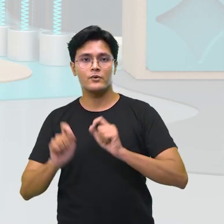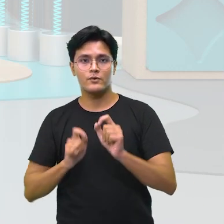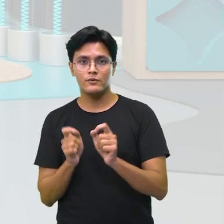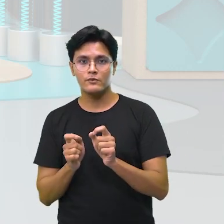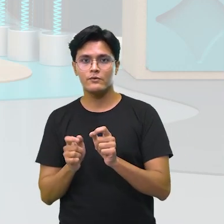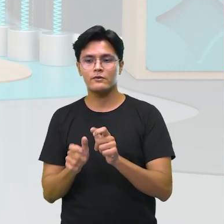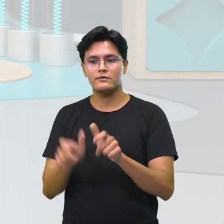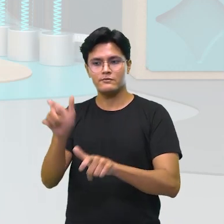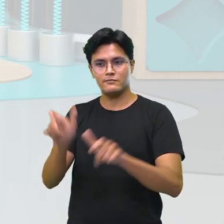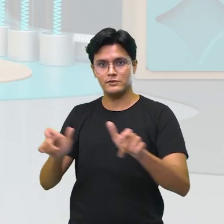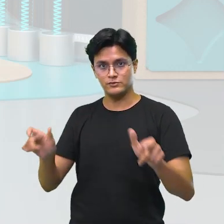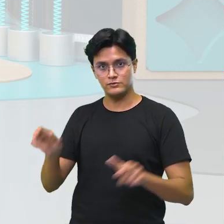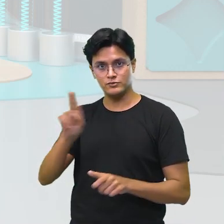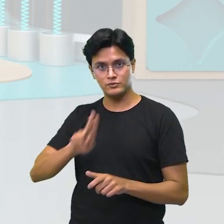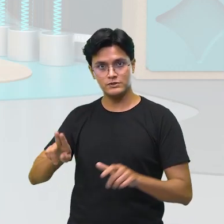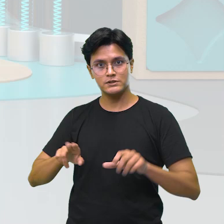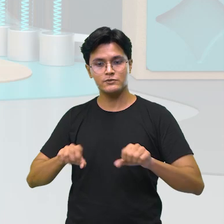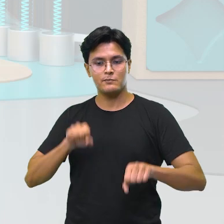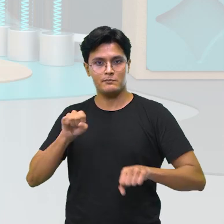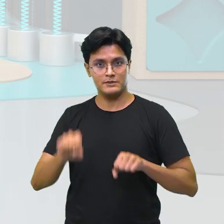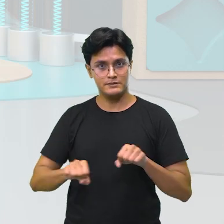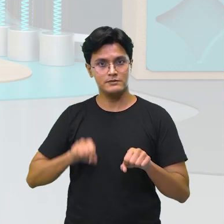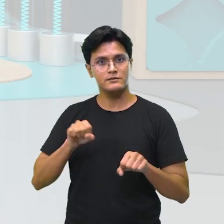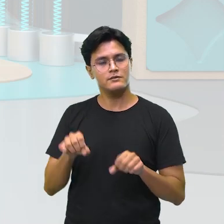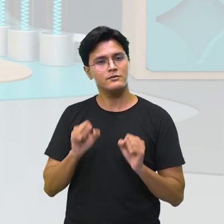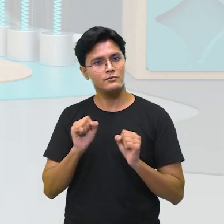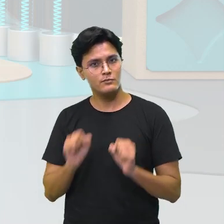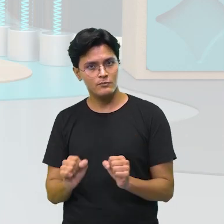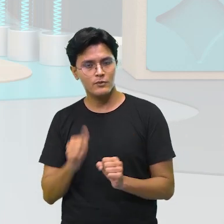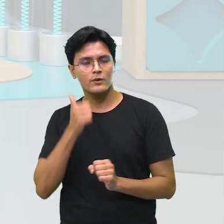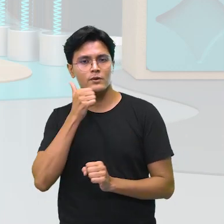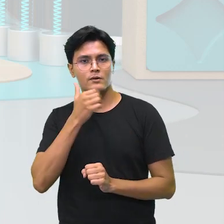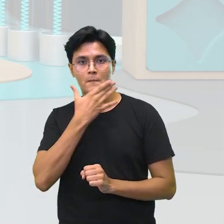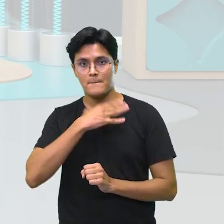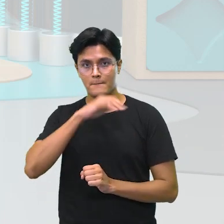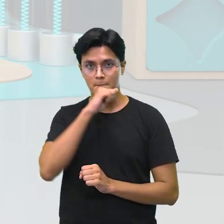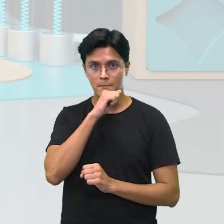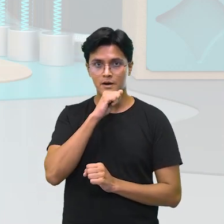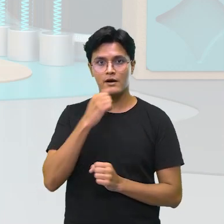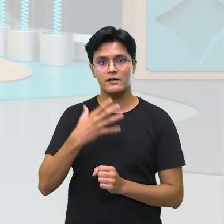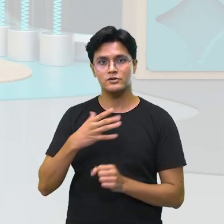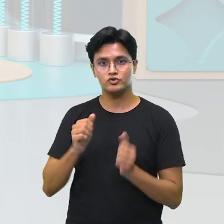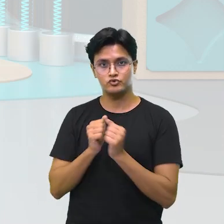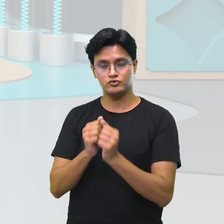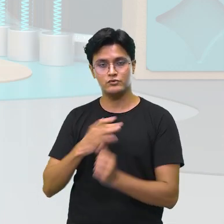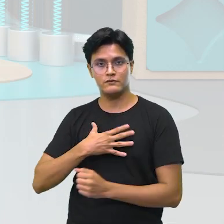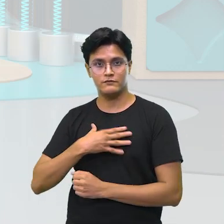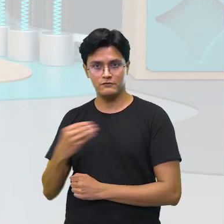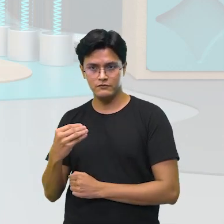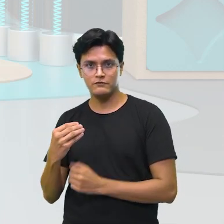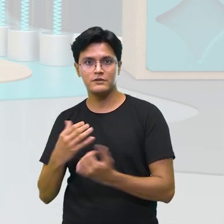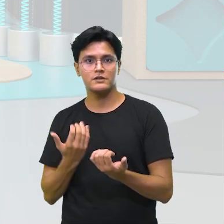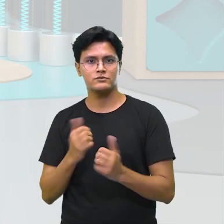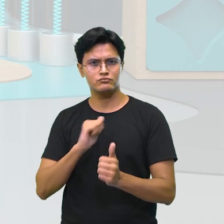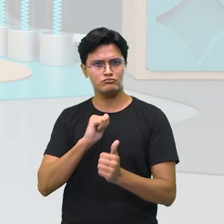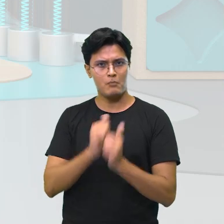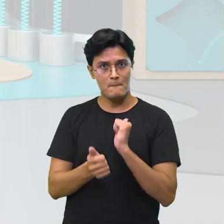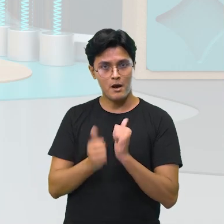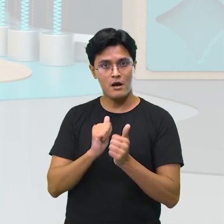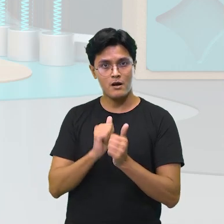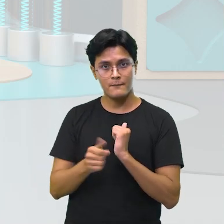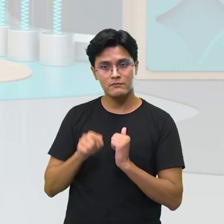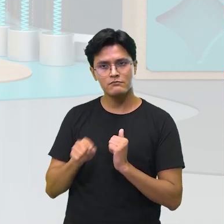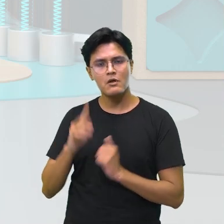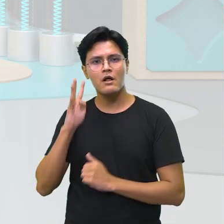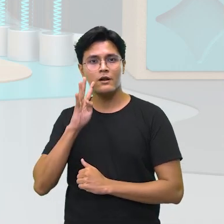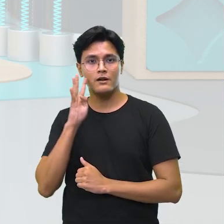de bicicleta, pode ser o pai e o filho, olha, praticando um esporte muito legal, né? Eu consigo perceber que